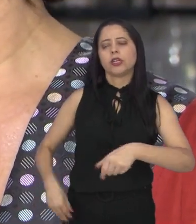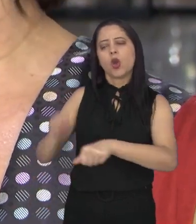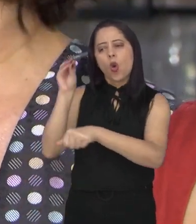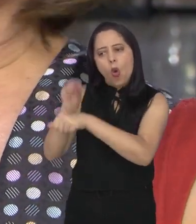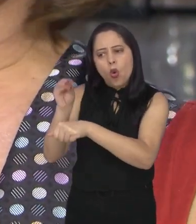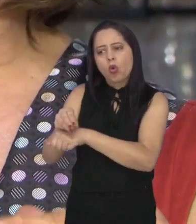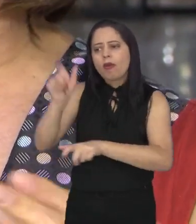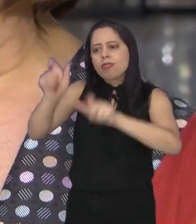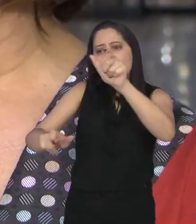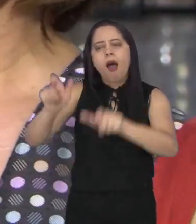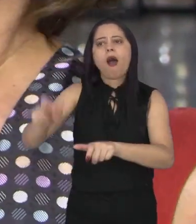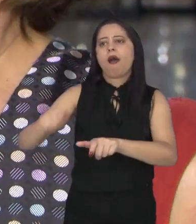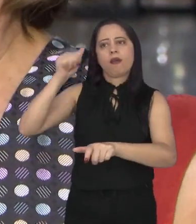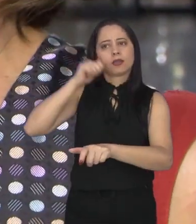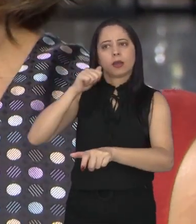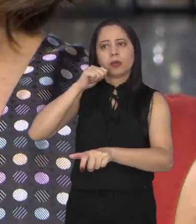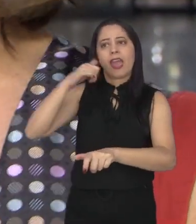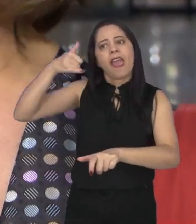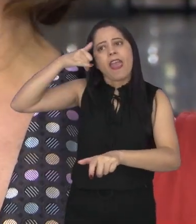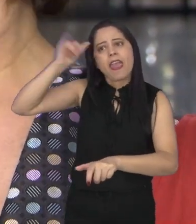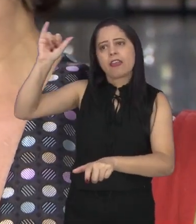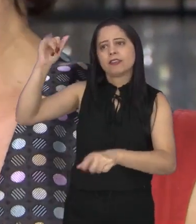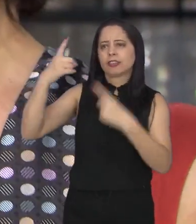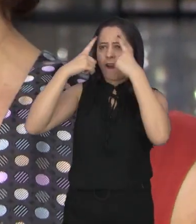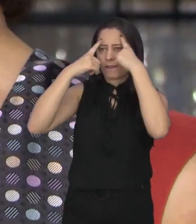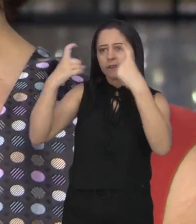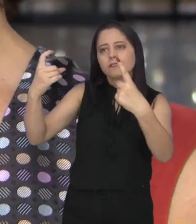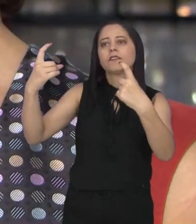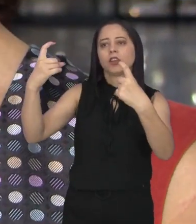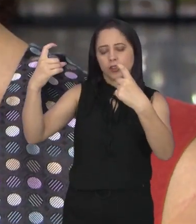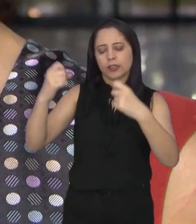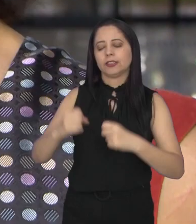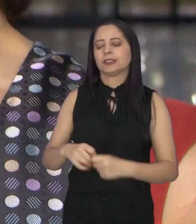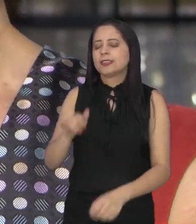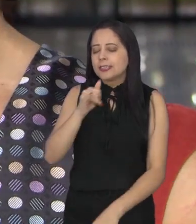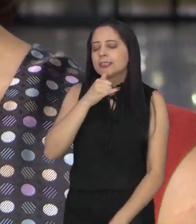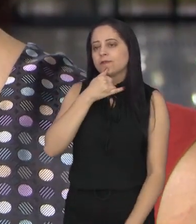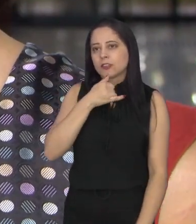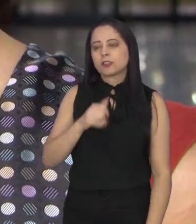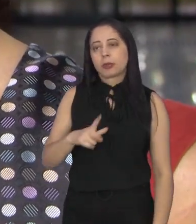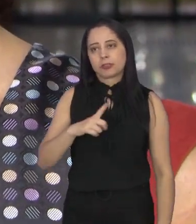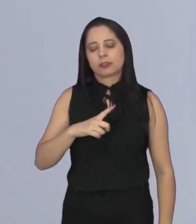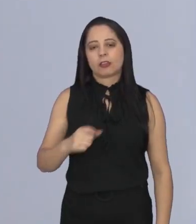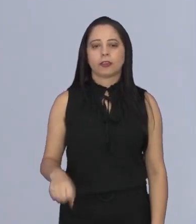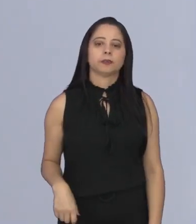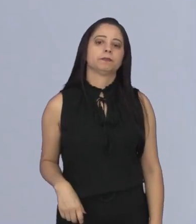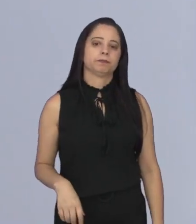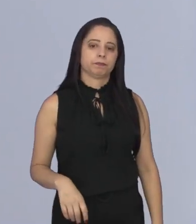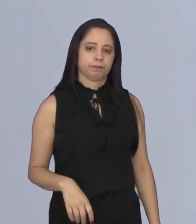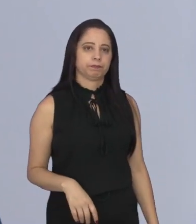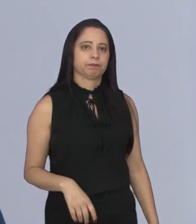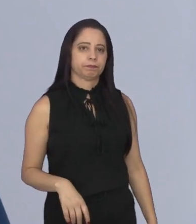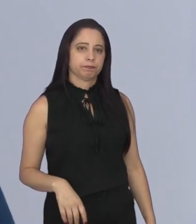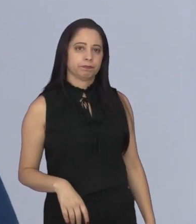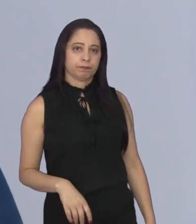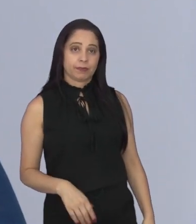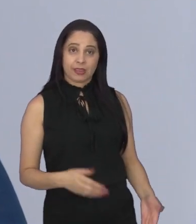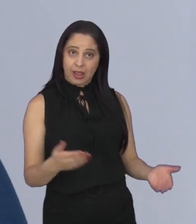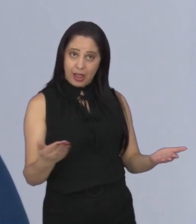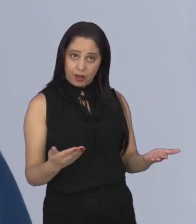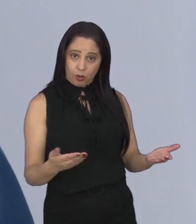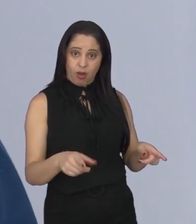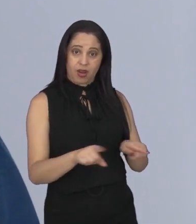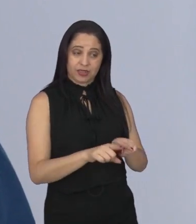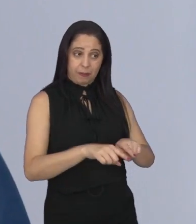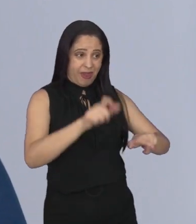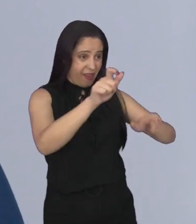as mulheres, para evitar essa situação que a gente está vivendo, infelizmente. Agora depende do serviço de cada